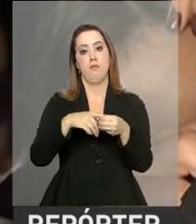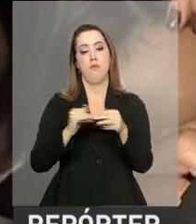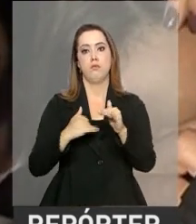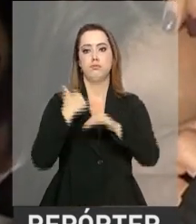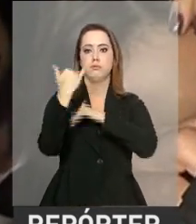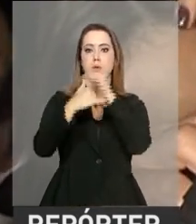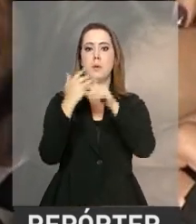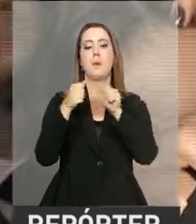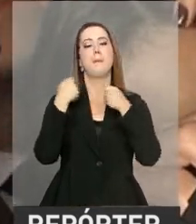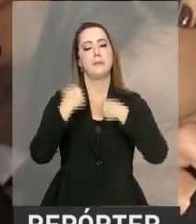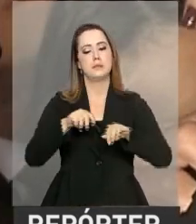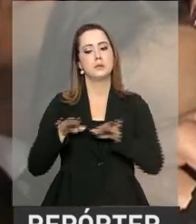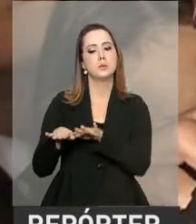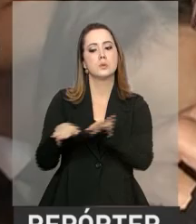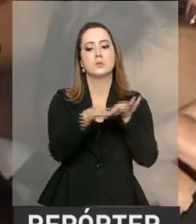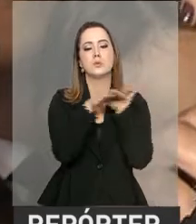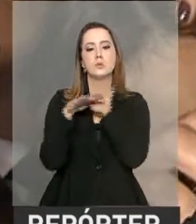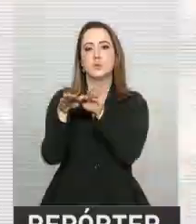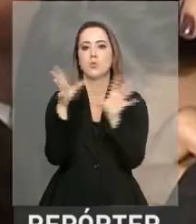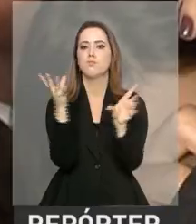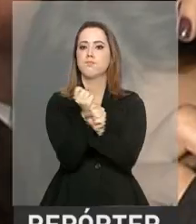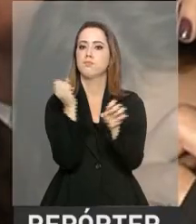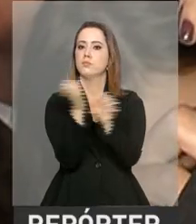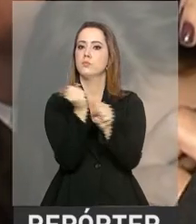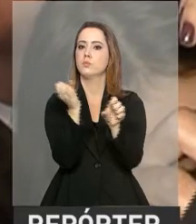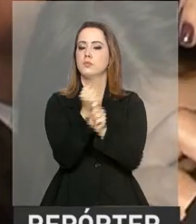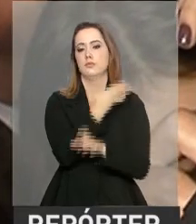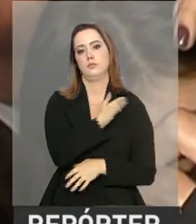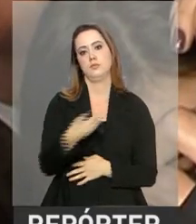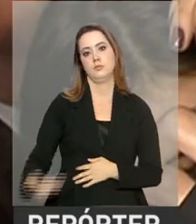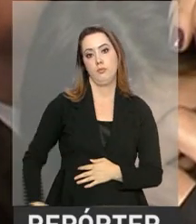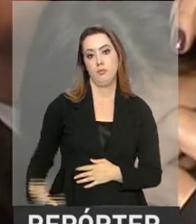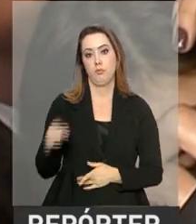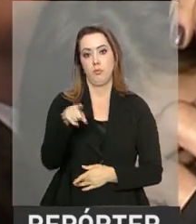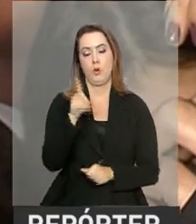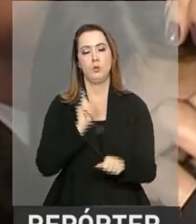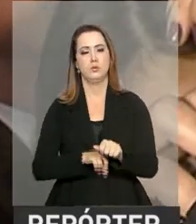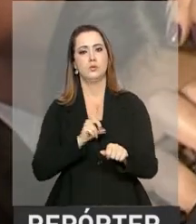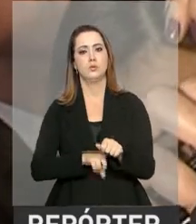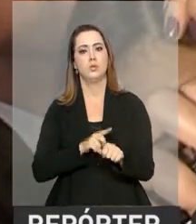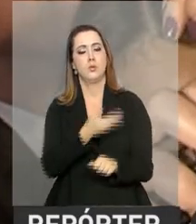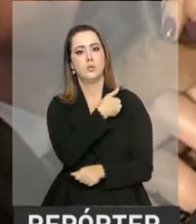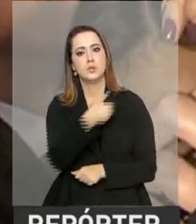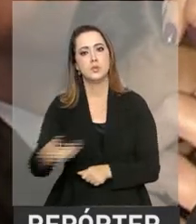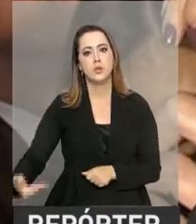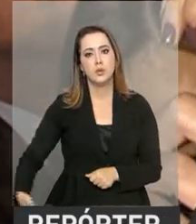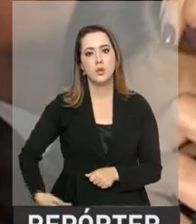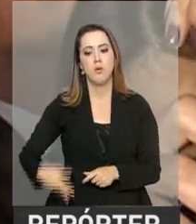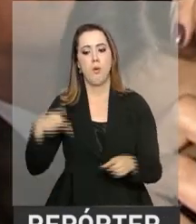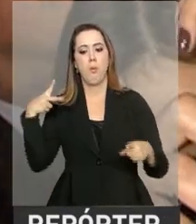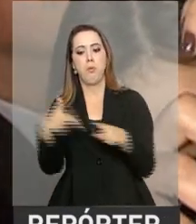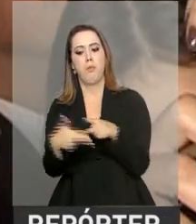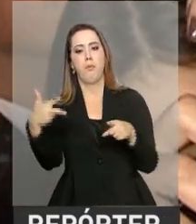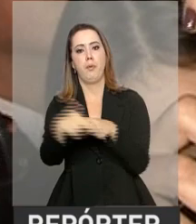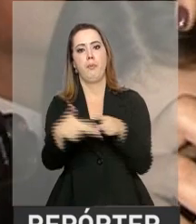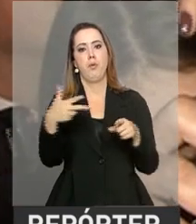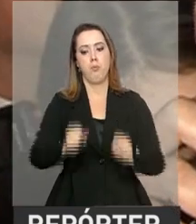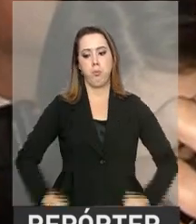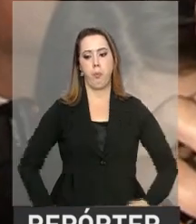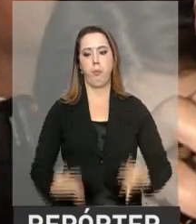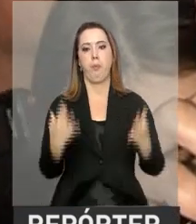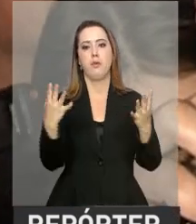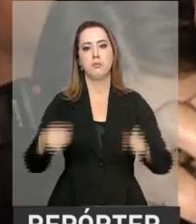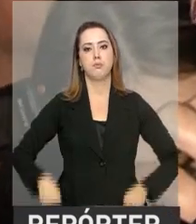o equilíbrio das contas públicas. No momento em que o governo corta as suas despesas no sentido